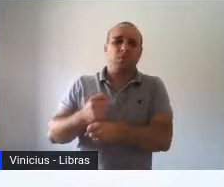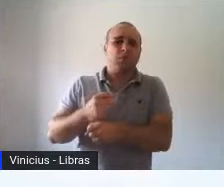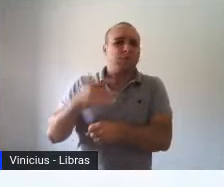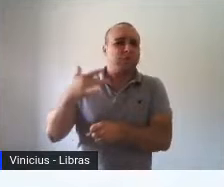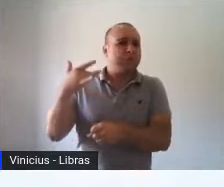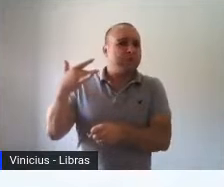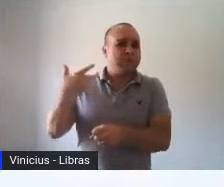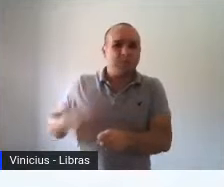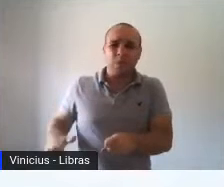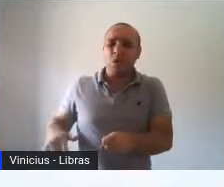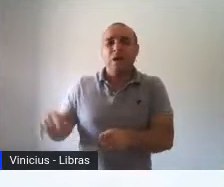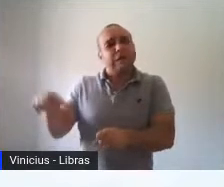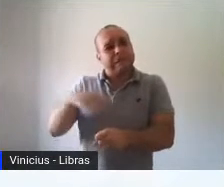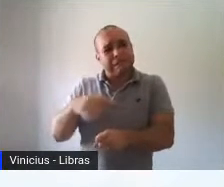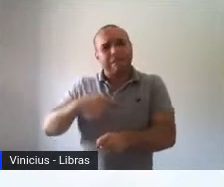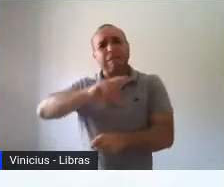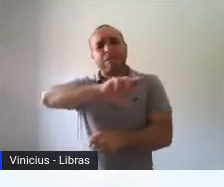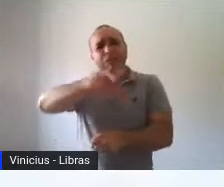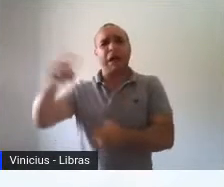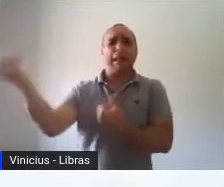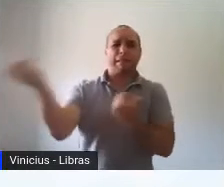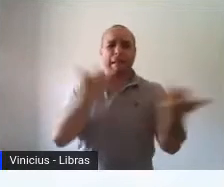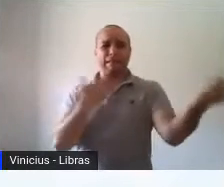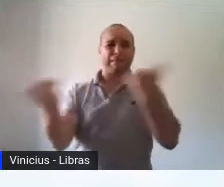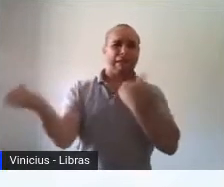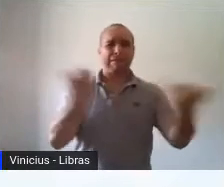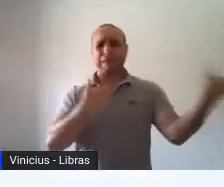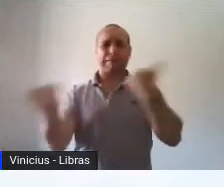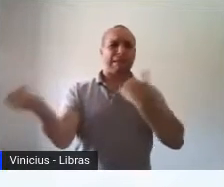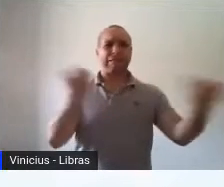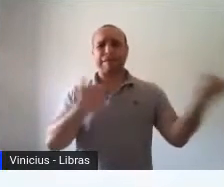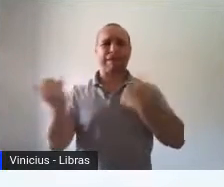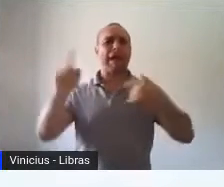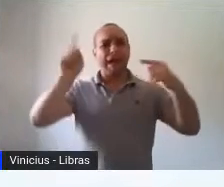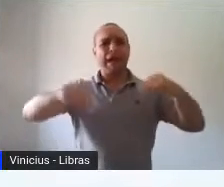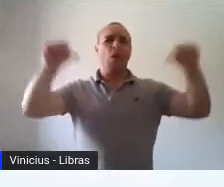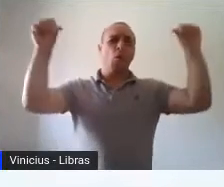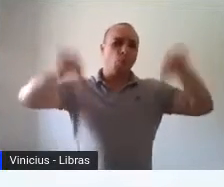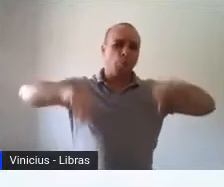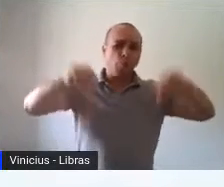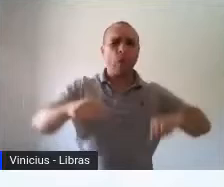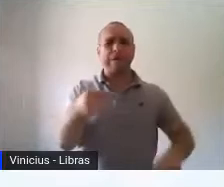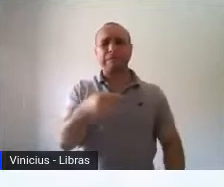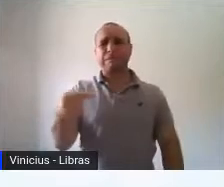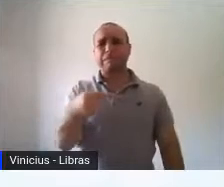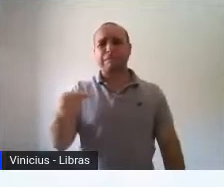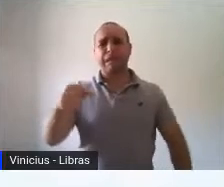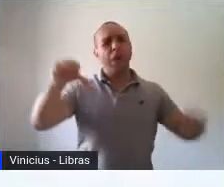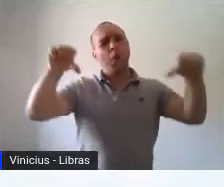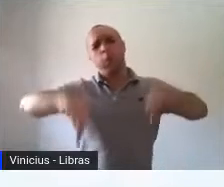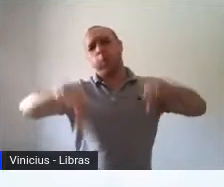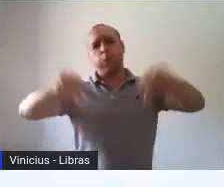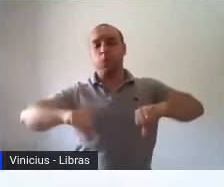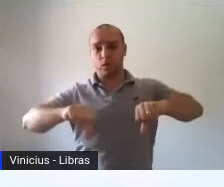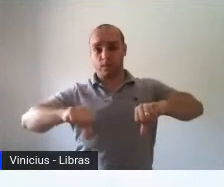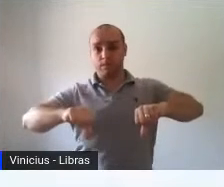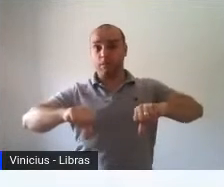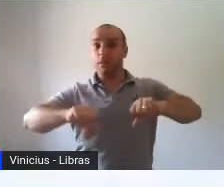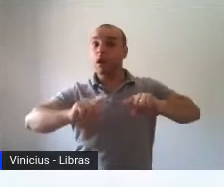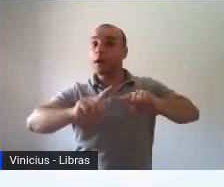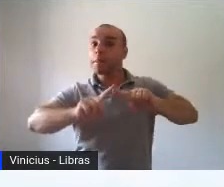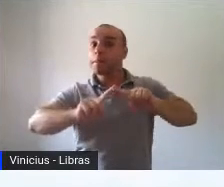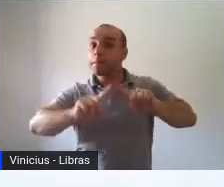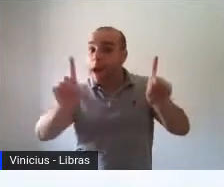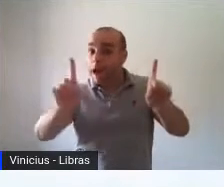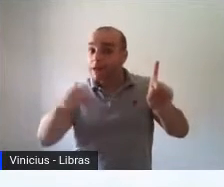várias notícias negativas, mas uma que a gente vai conversar aqui, eu acredito que seja positiva para os trabalhadores, de forma direta ou indireta. Muito